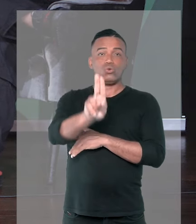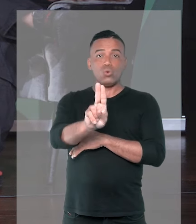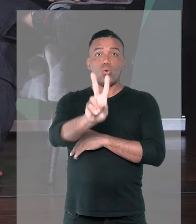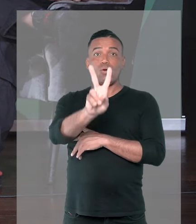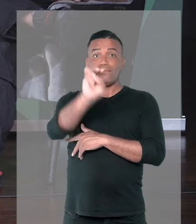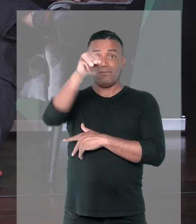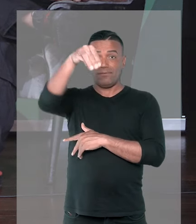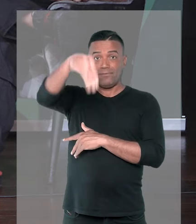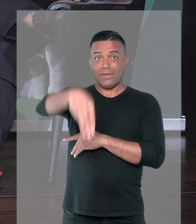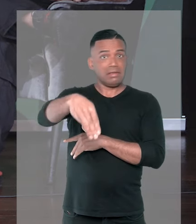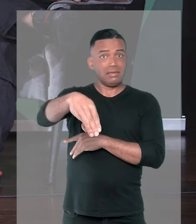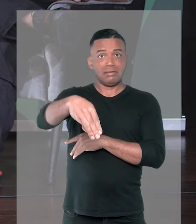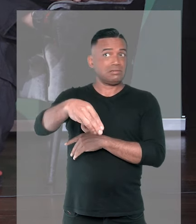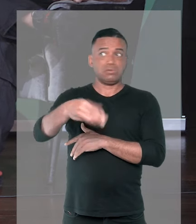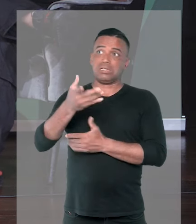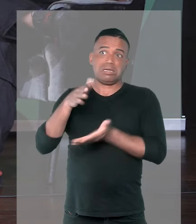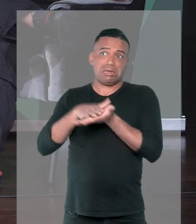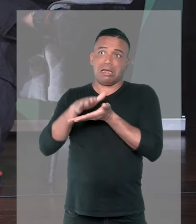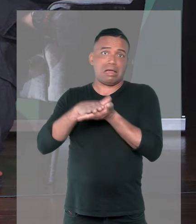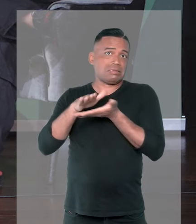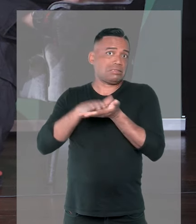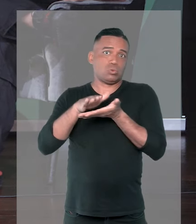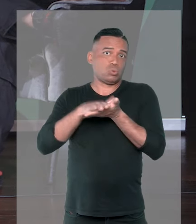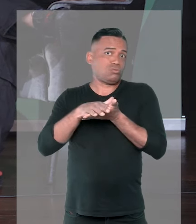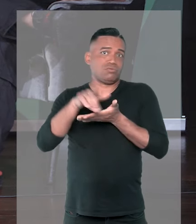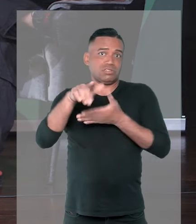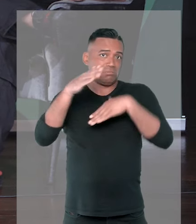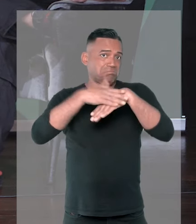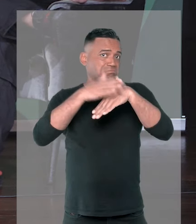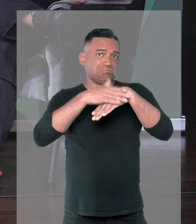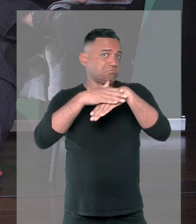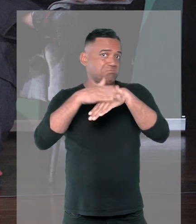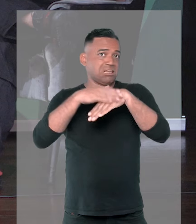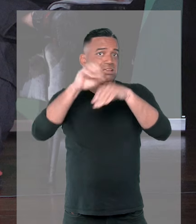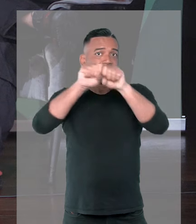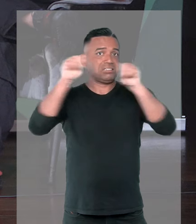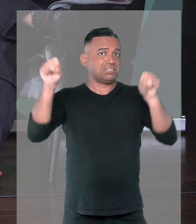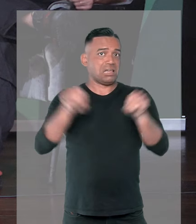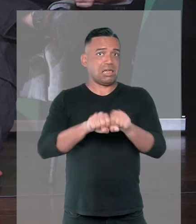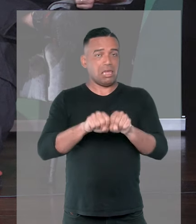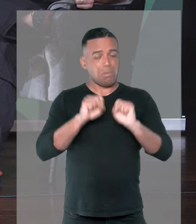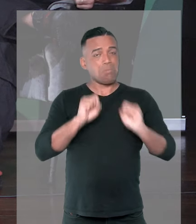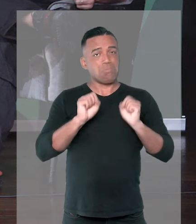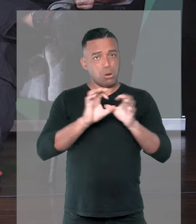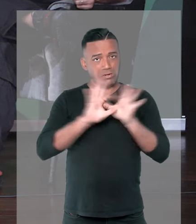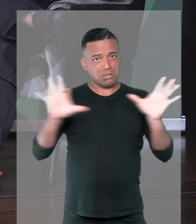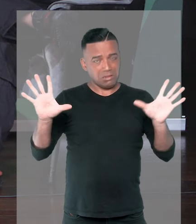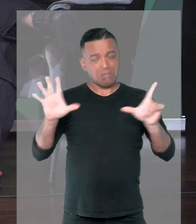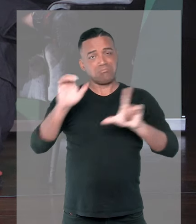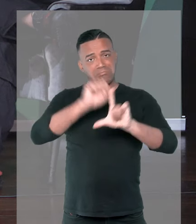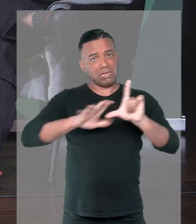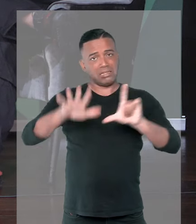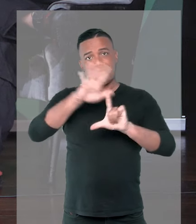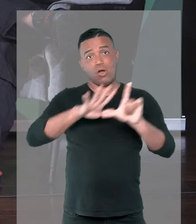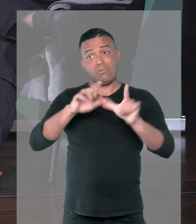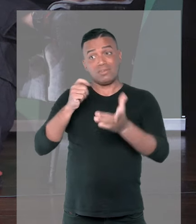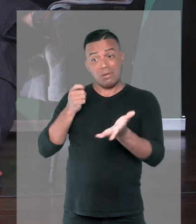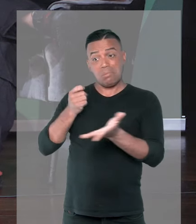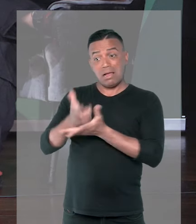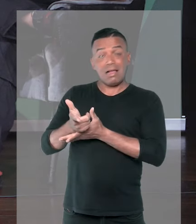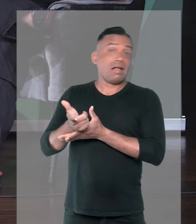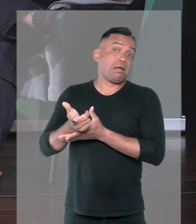o custo de você ah o custo físico de você criar um novo sistema de informação ou uma nova plataforma online você só vai pagar o que você